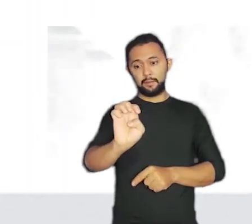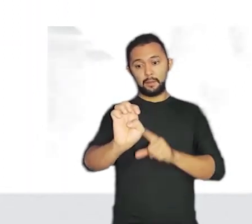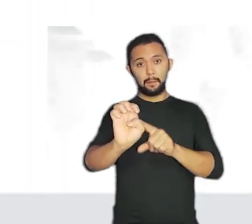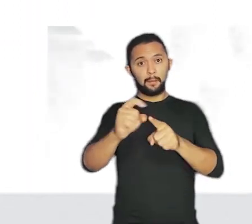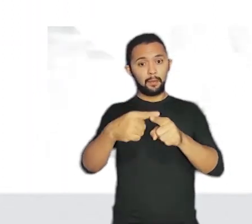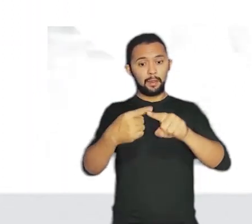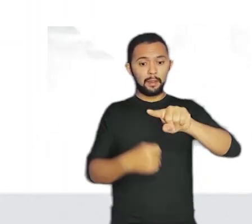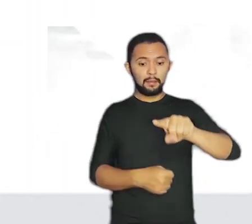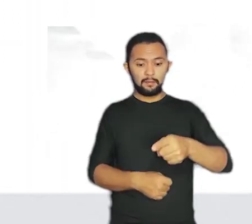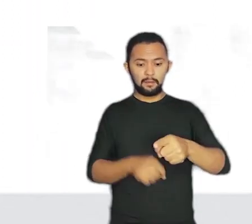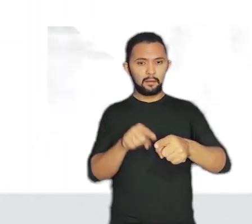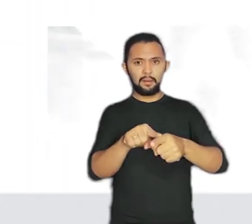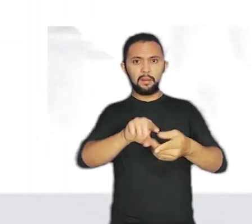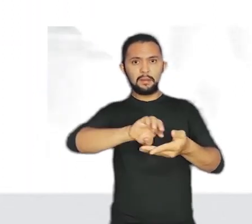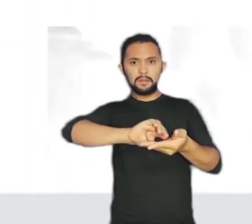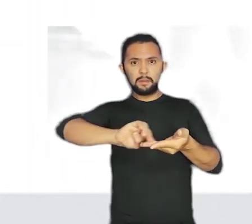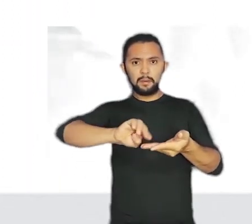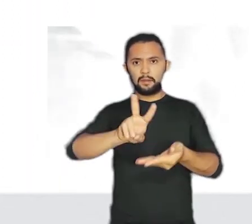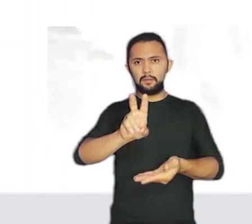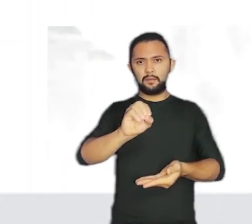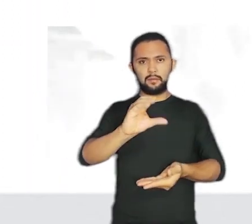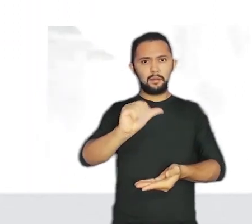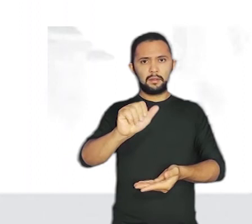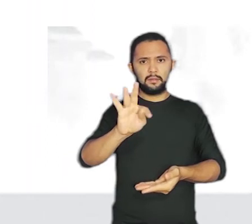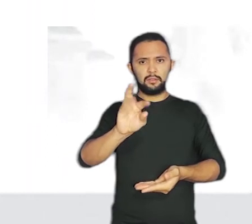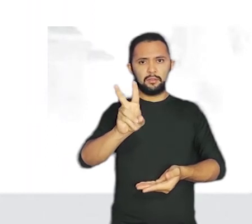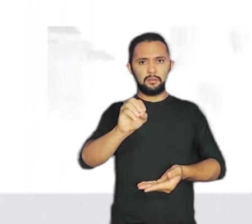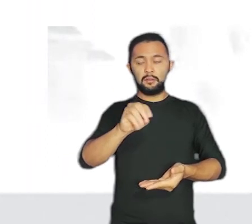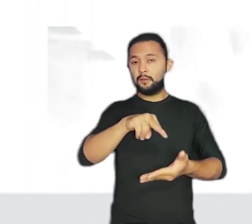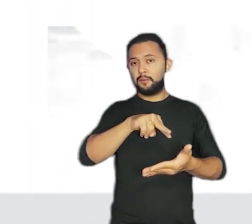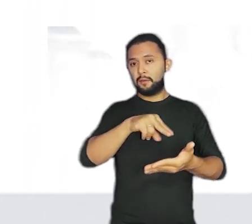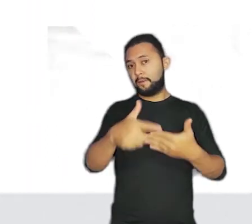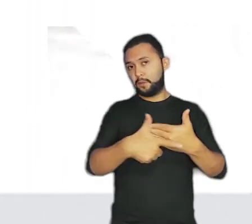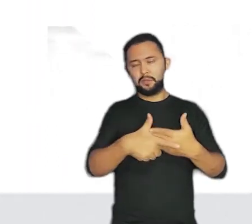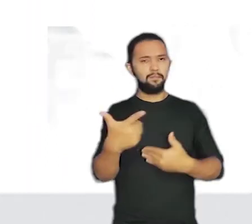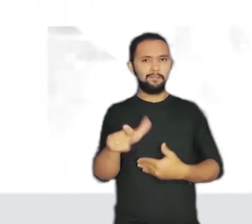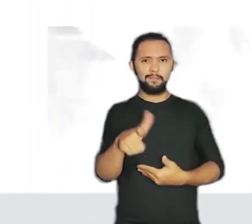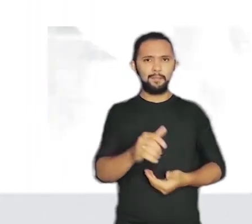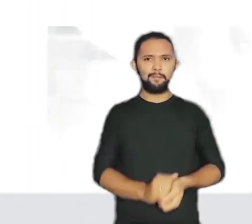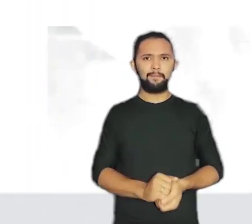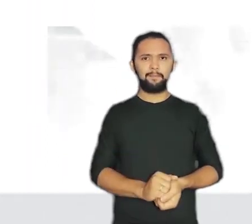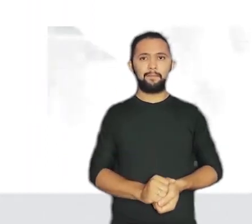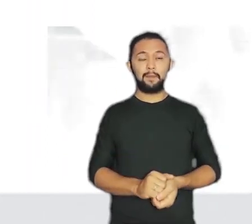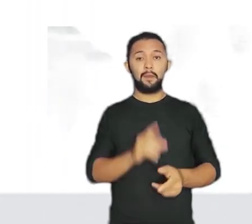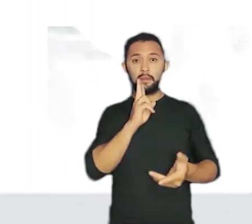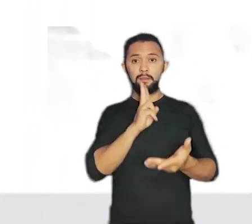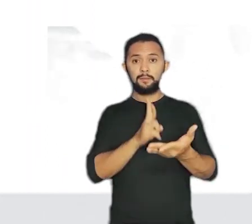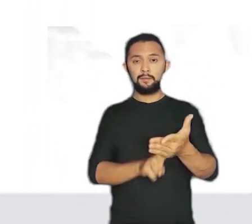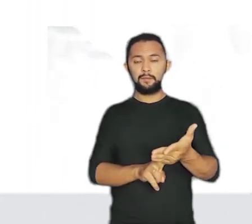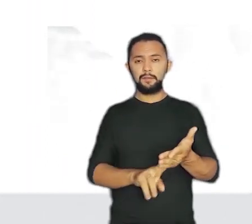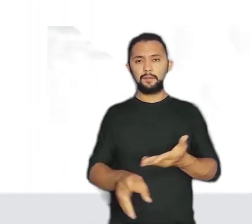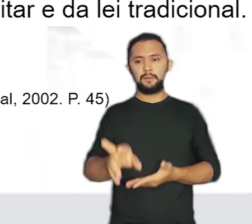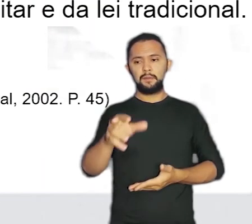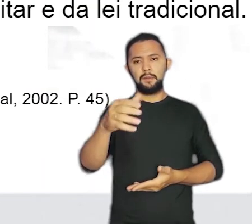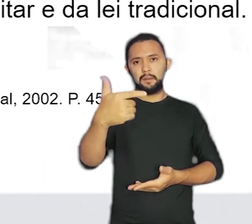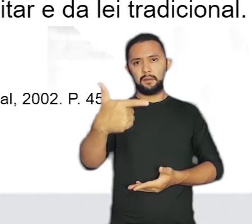está separando o vocativo, não está separando o elemento vocativo. Então, a alternativa da questão número 2